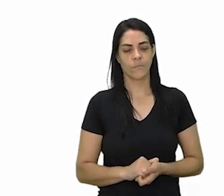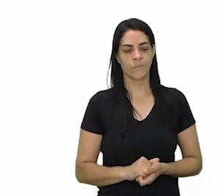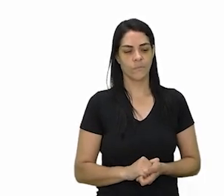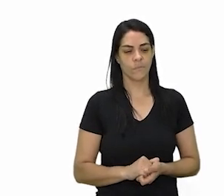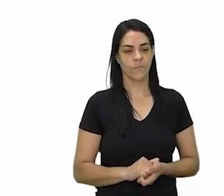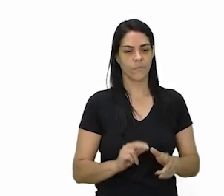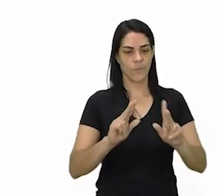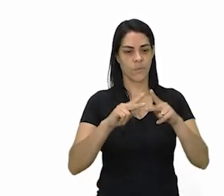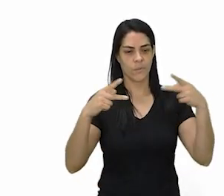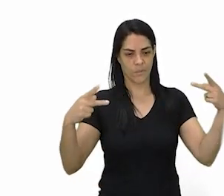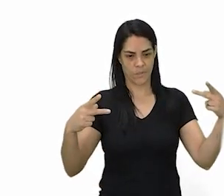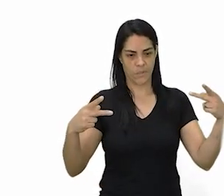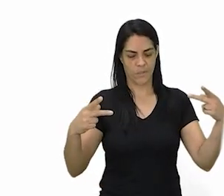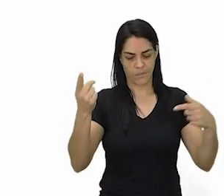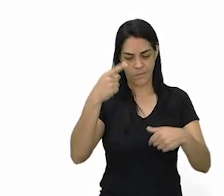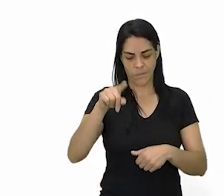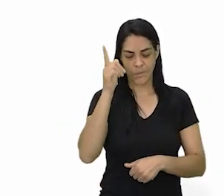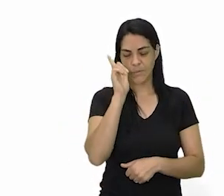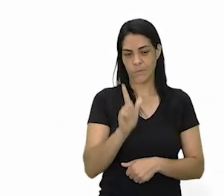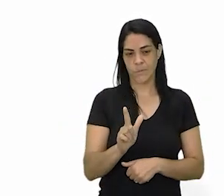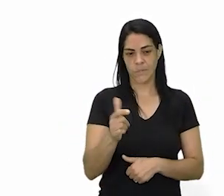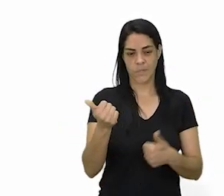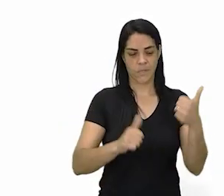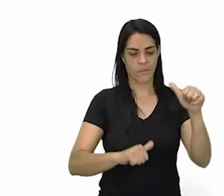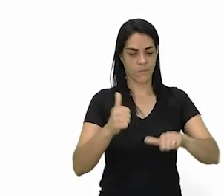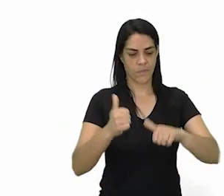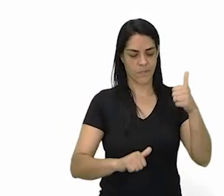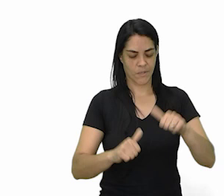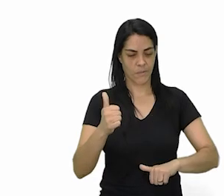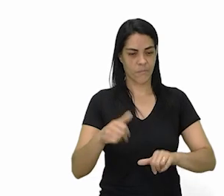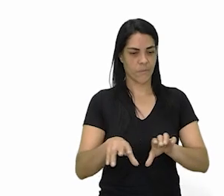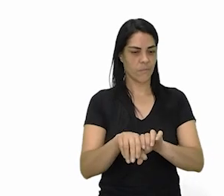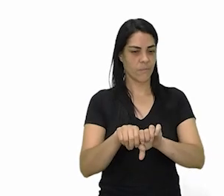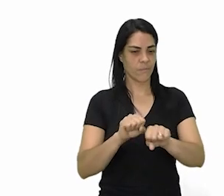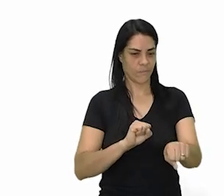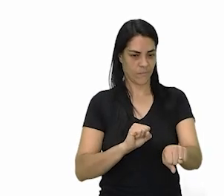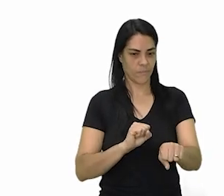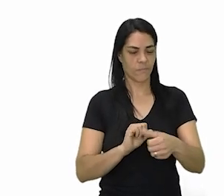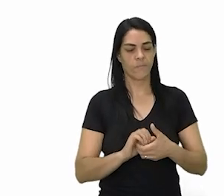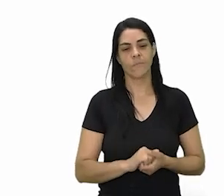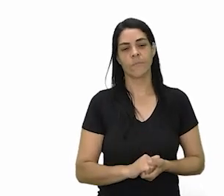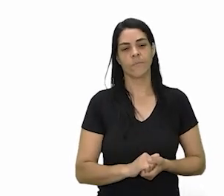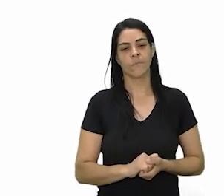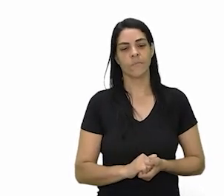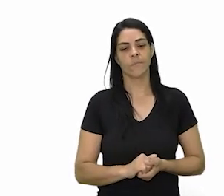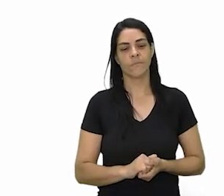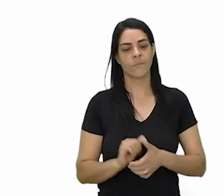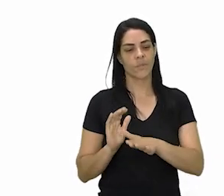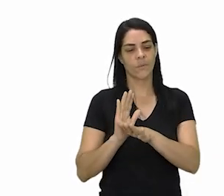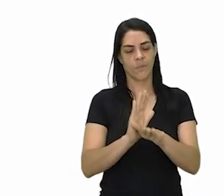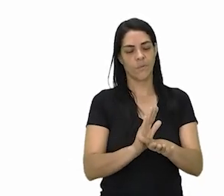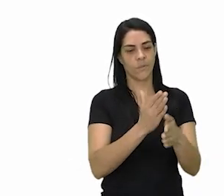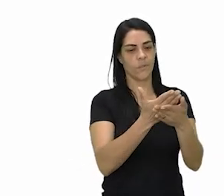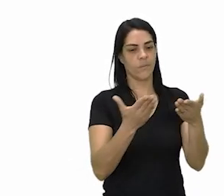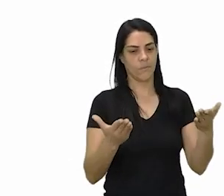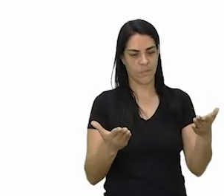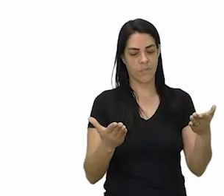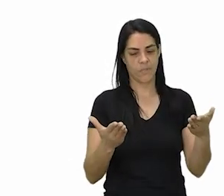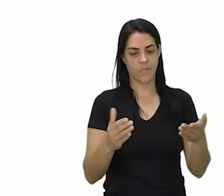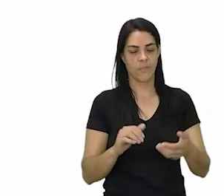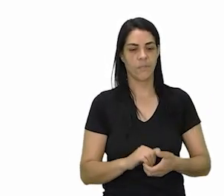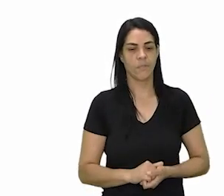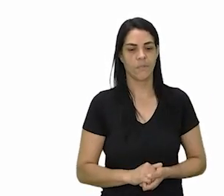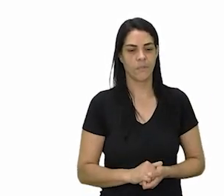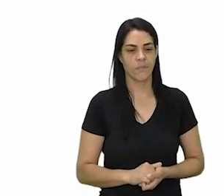este link para que vocês possam avaliar a nossa formação e contando com a colaboração no sentido de que vocês